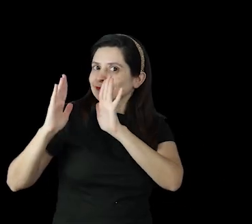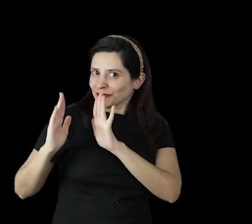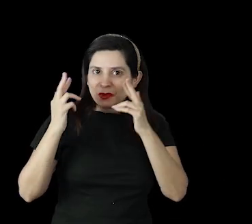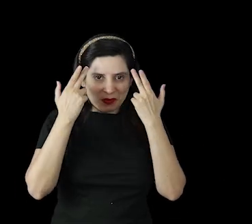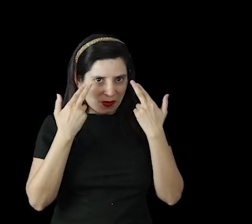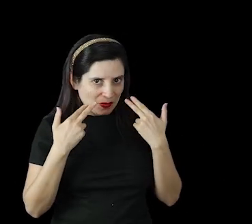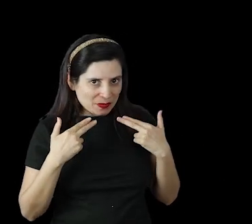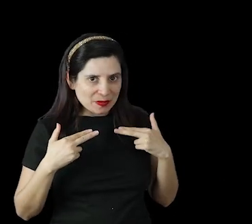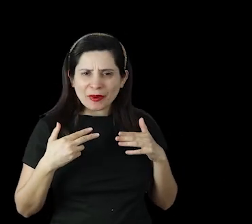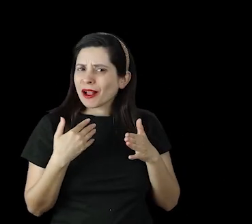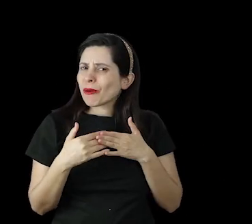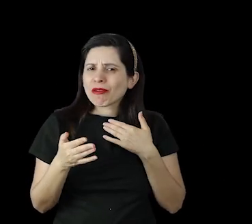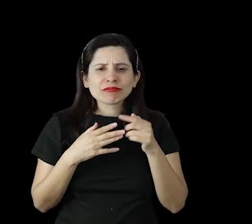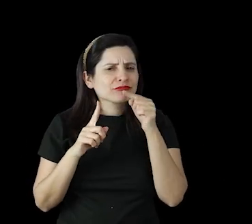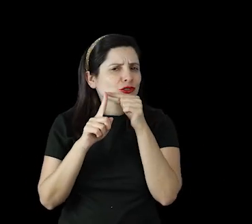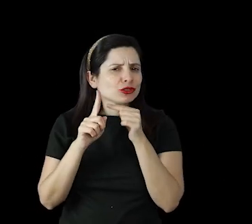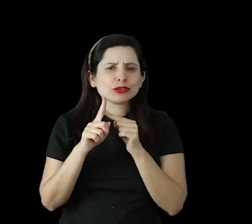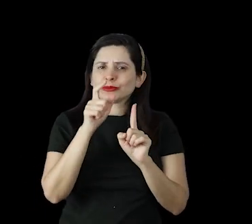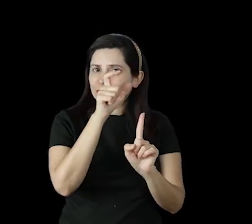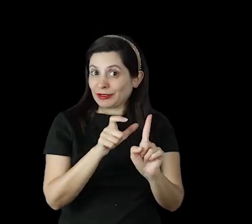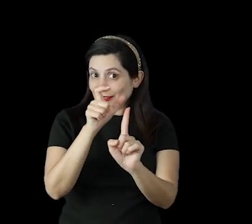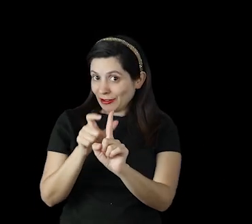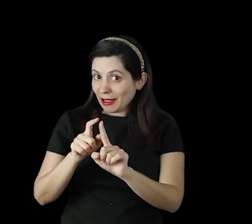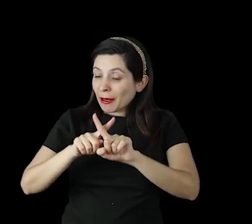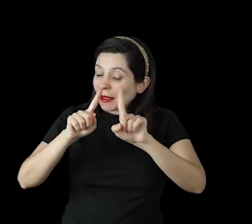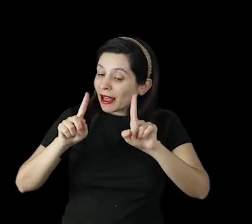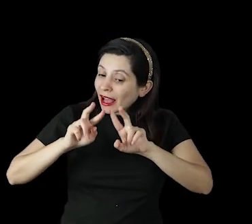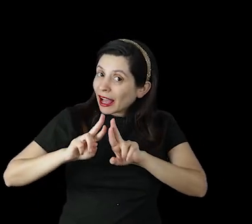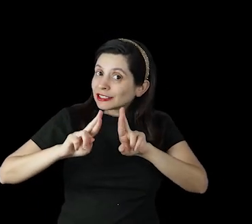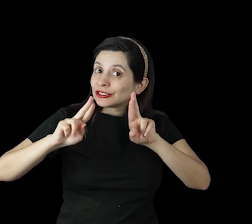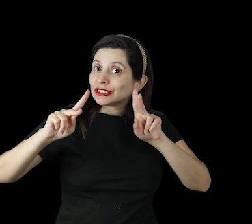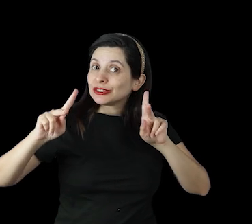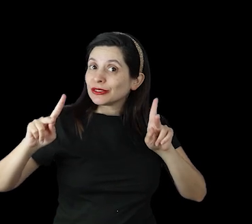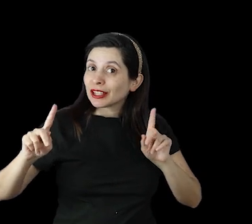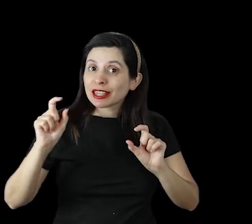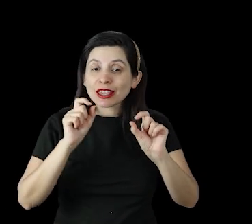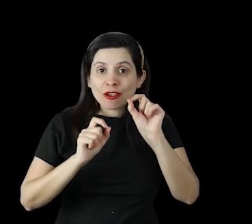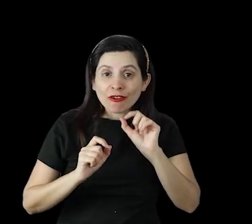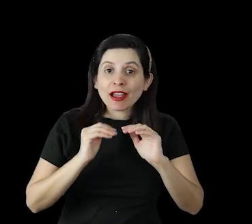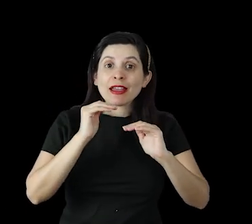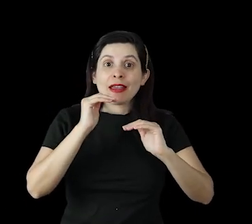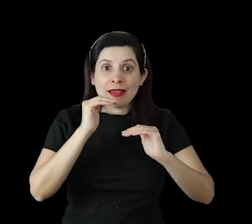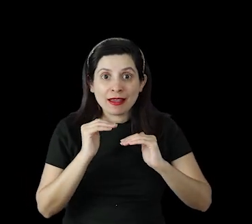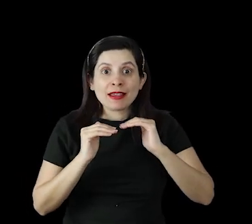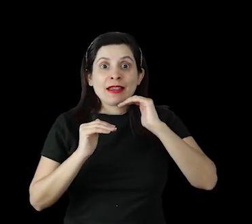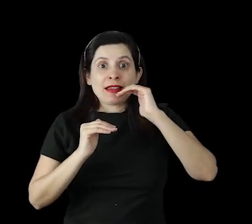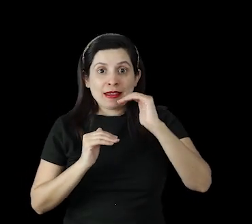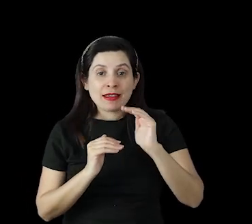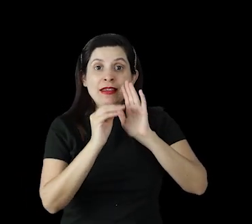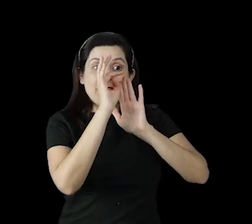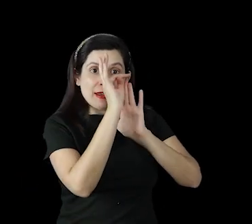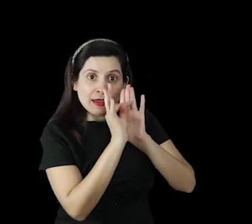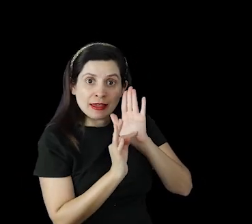normalmente, assim, para qualquer gênero, para qualquer personagem, a diferença é que você vai aumentando uns graus, então você vai